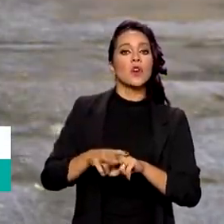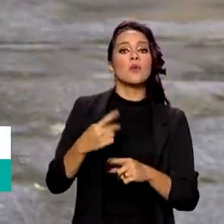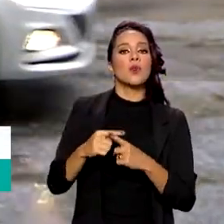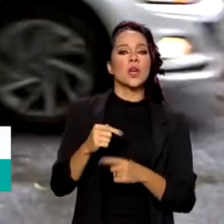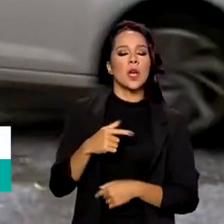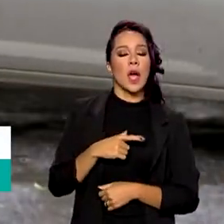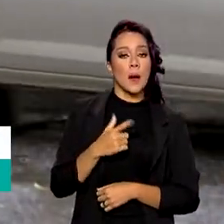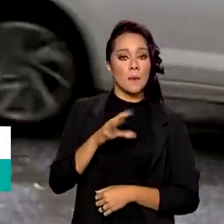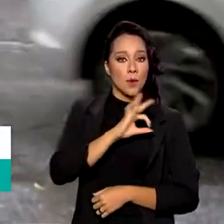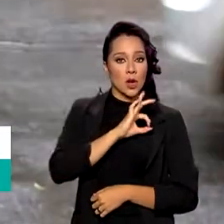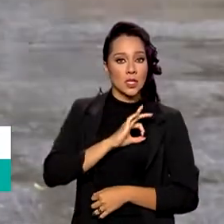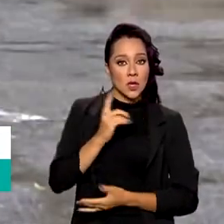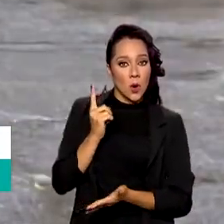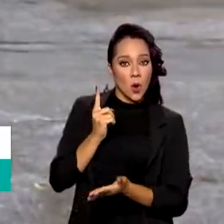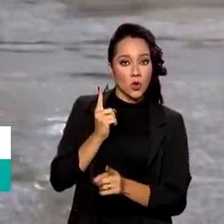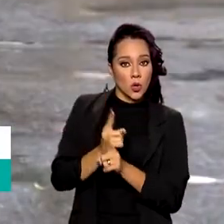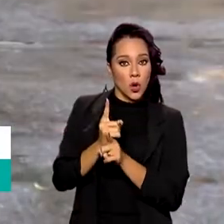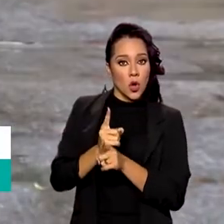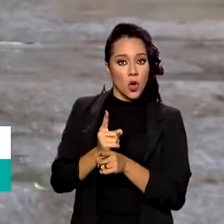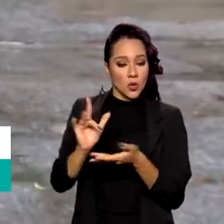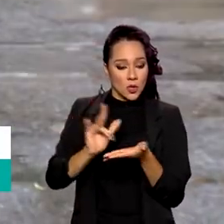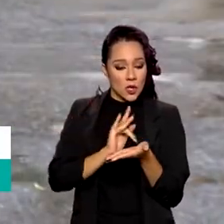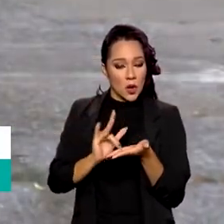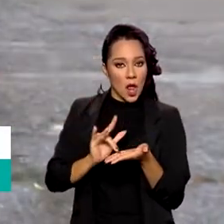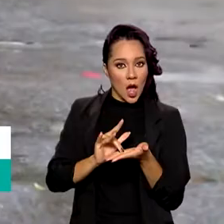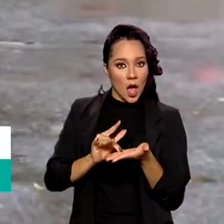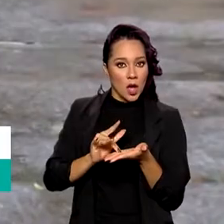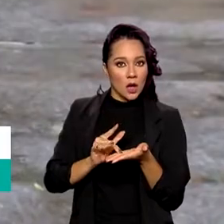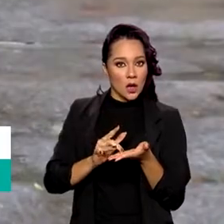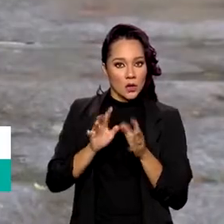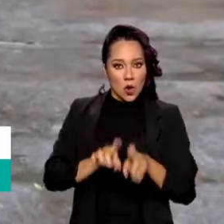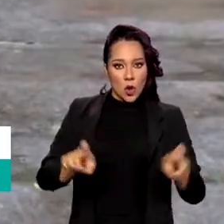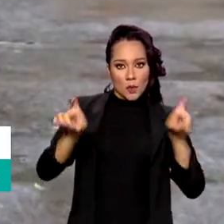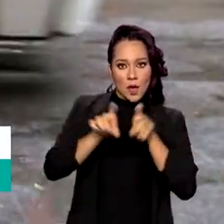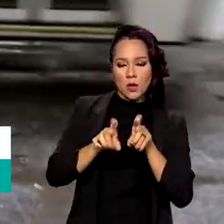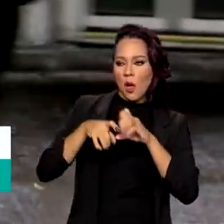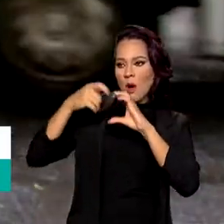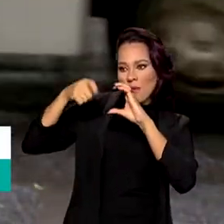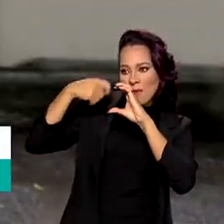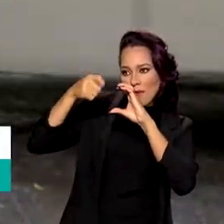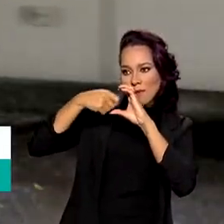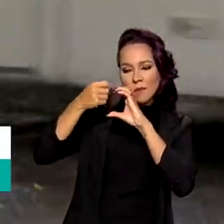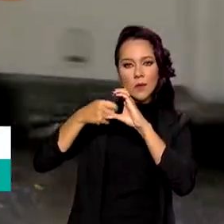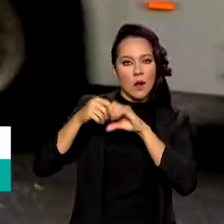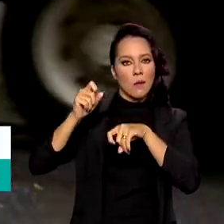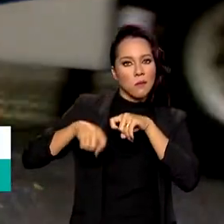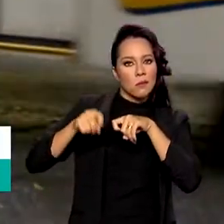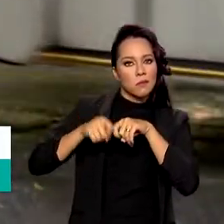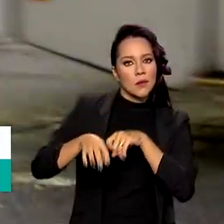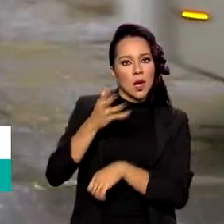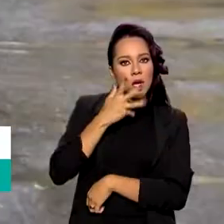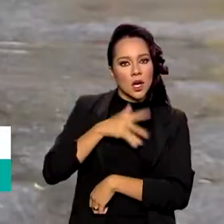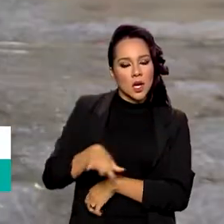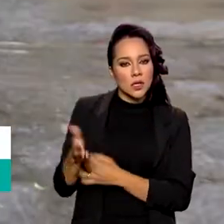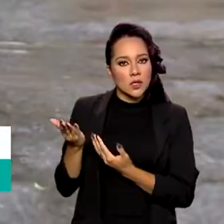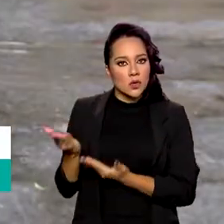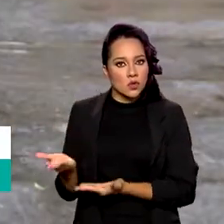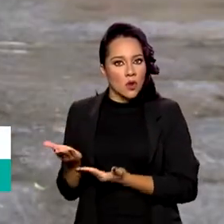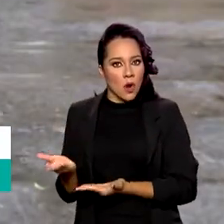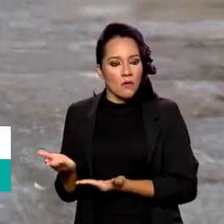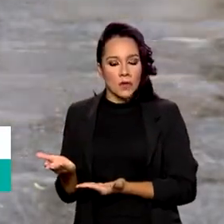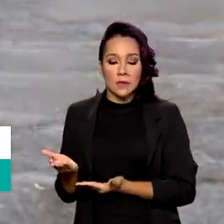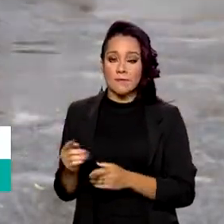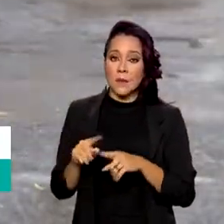cortava por isso encontrou no celular e no computador dele imagens e vídeos de sexo envolvendo crianças e adolescentes